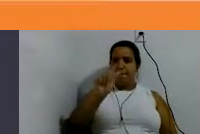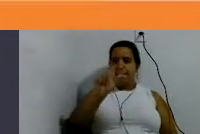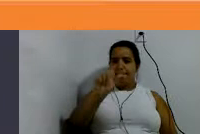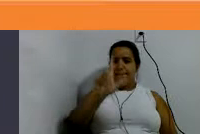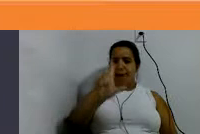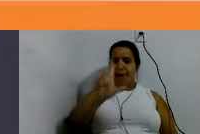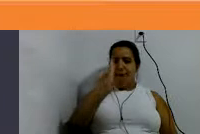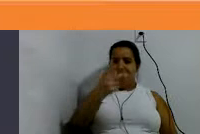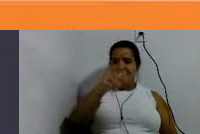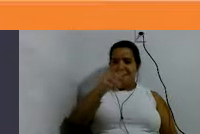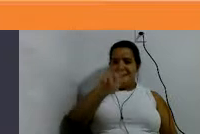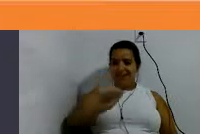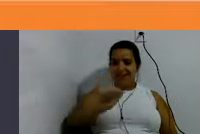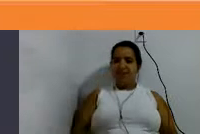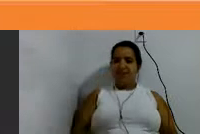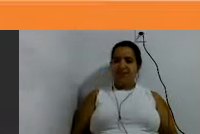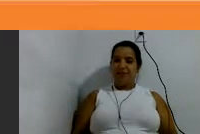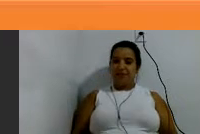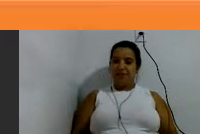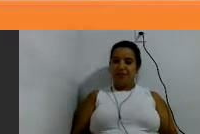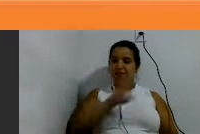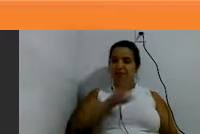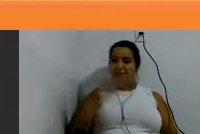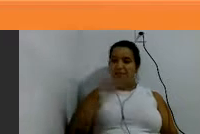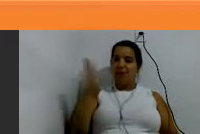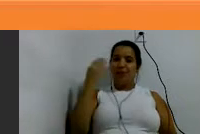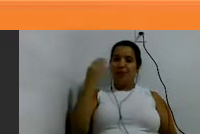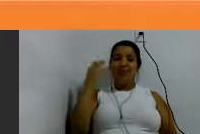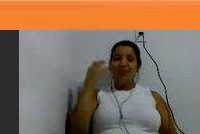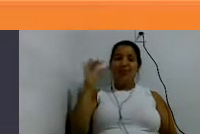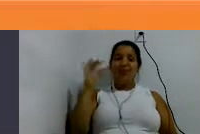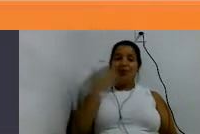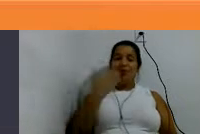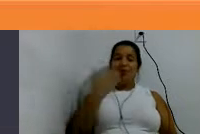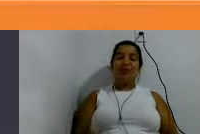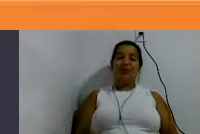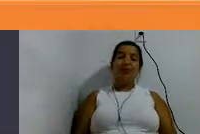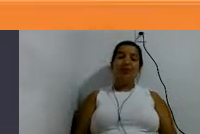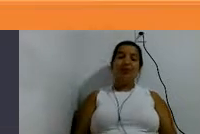palha. Qual que é o nome científico dele? Ai, Jesus.